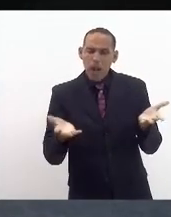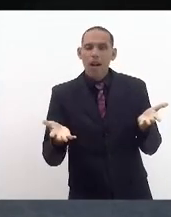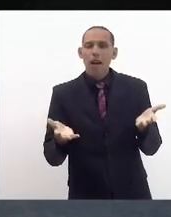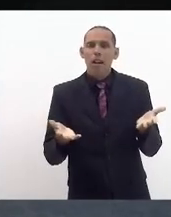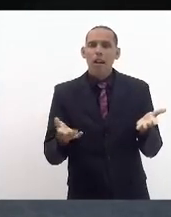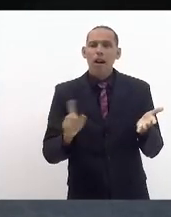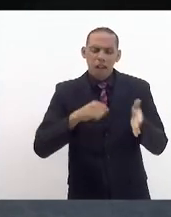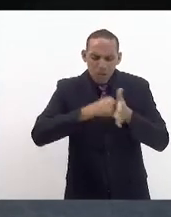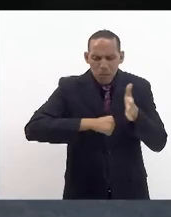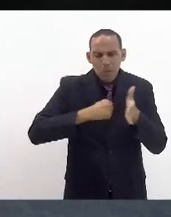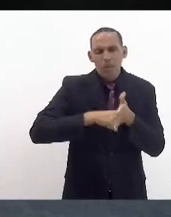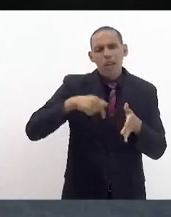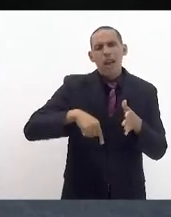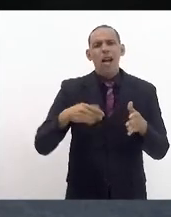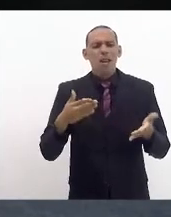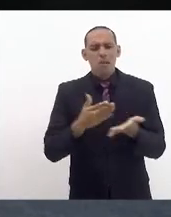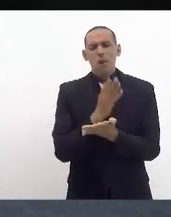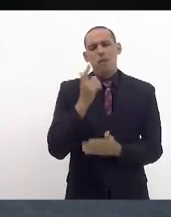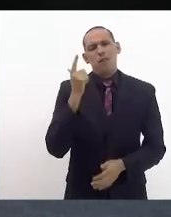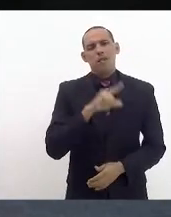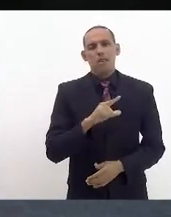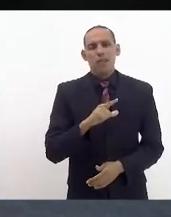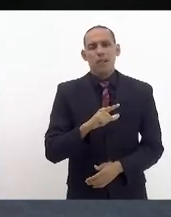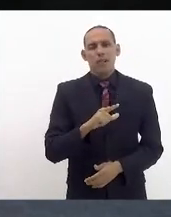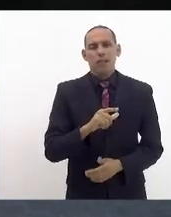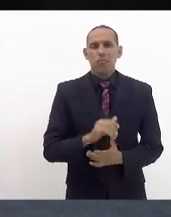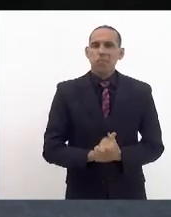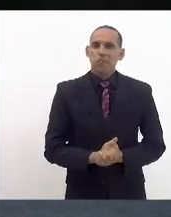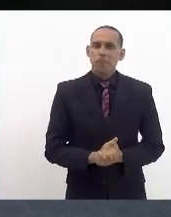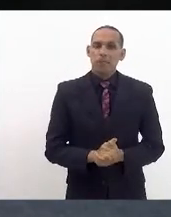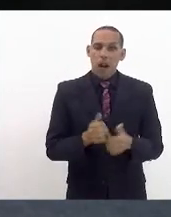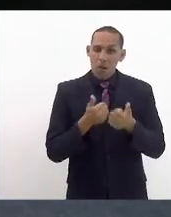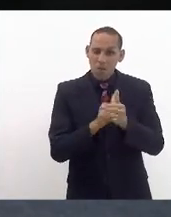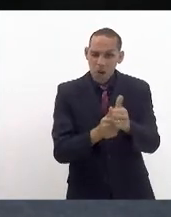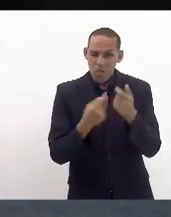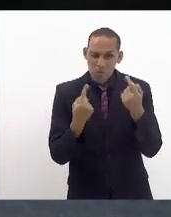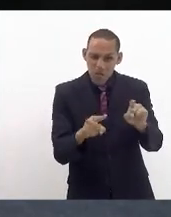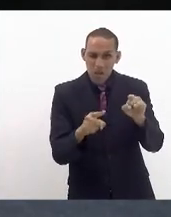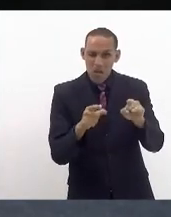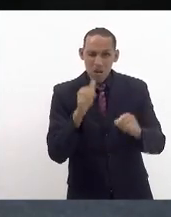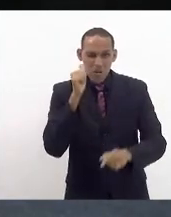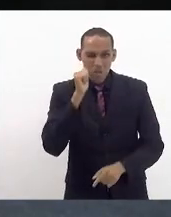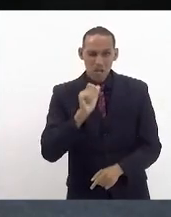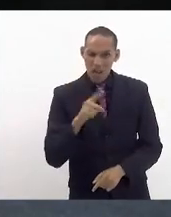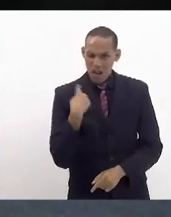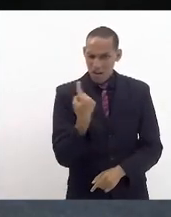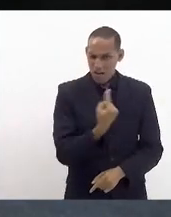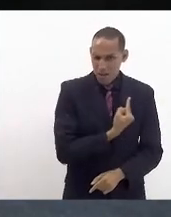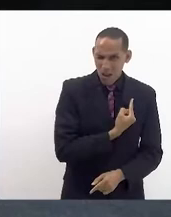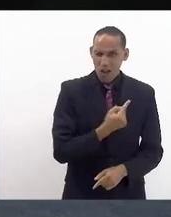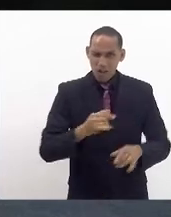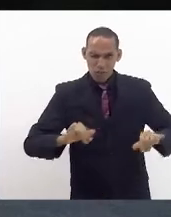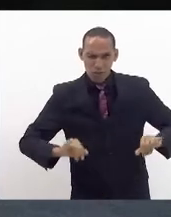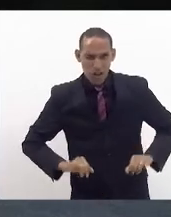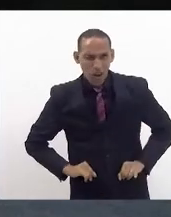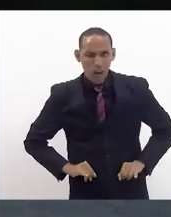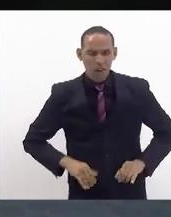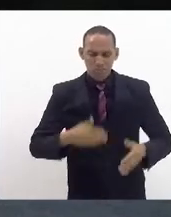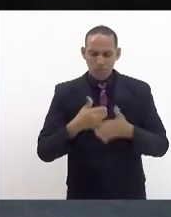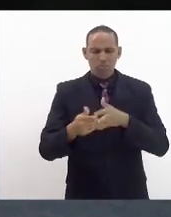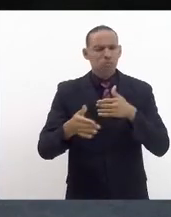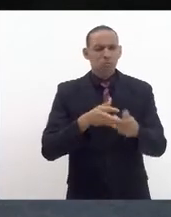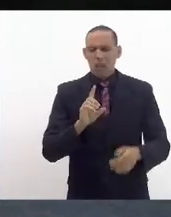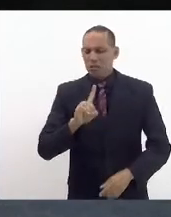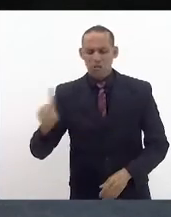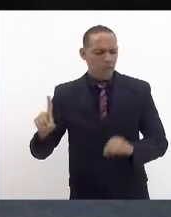para aprovar nessa casa, e que, de fato, essa perseguição política contra nós mulheres, independente de ser de